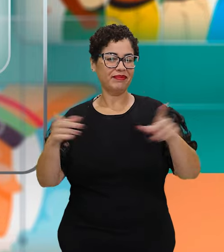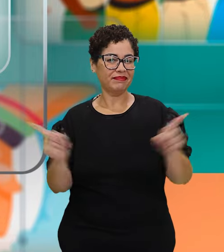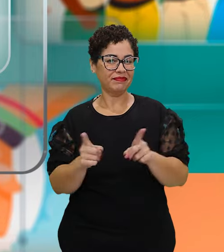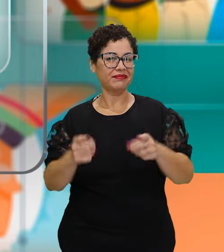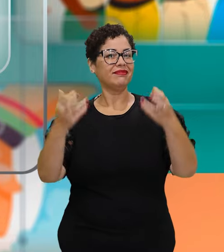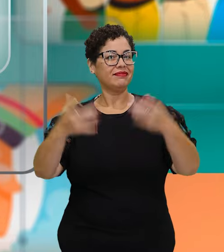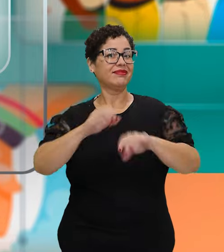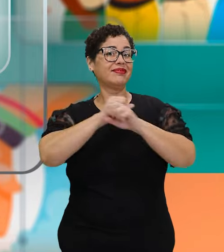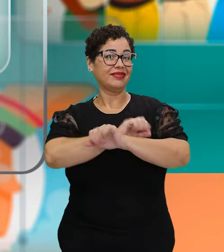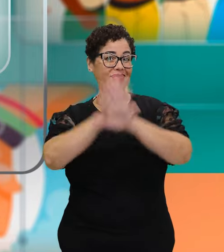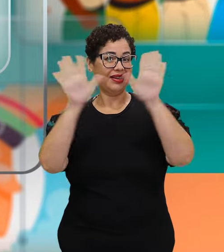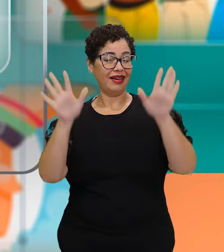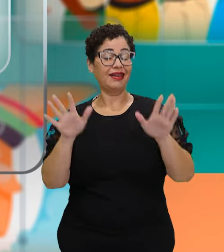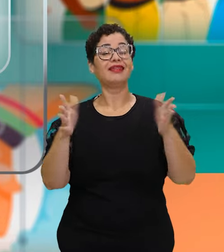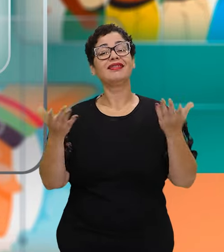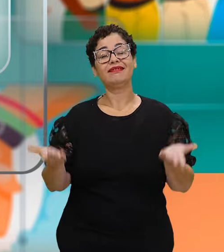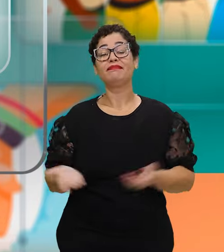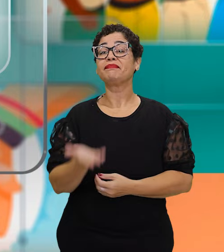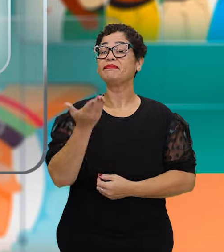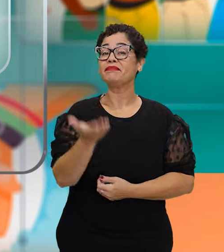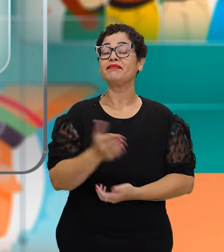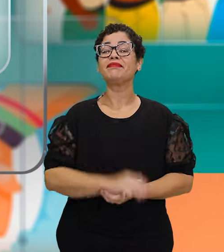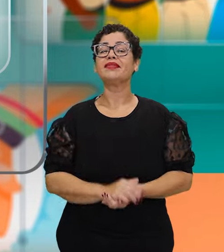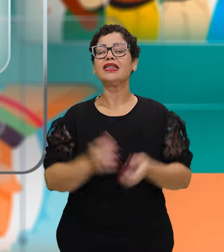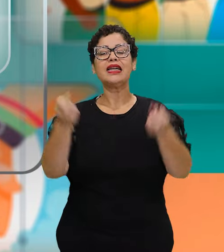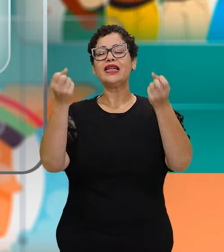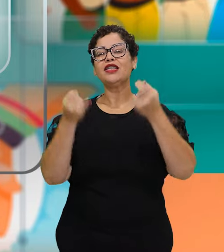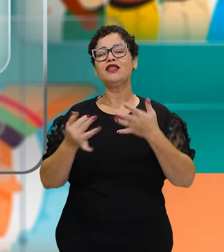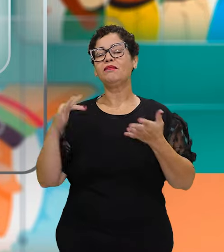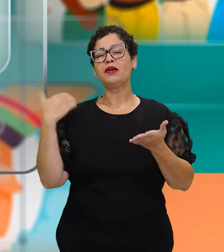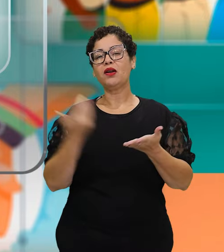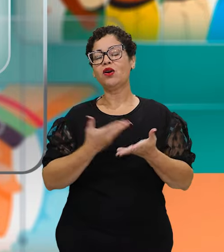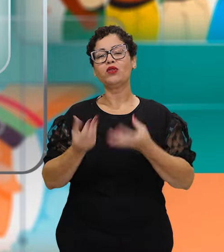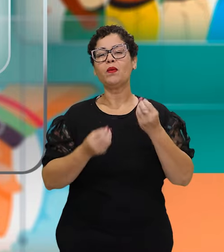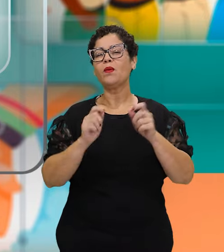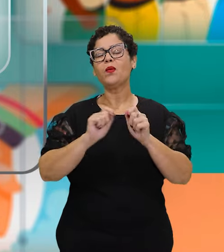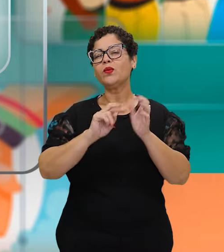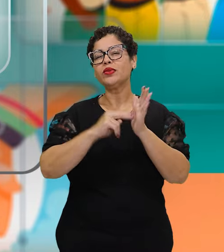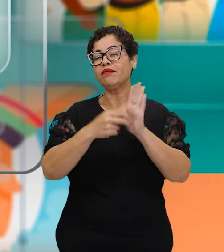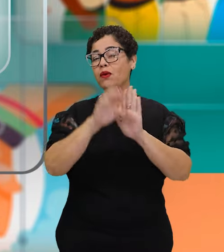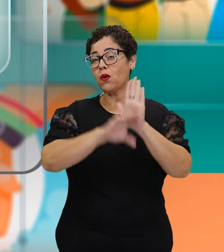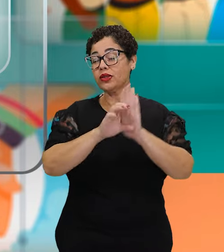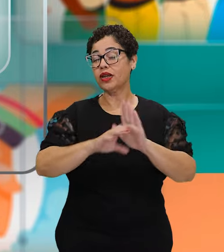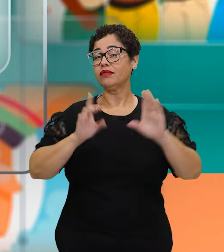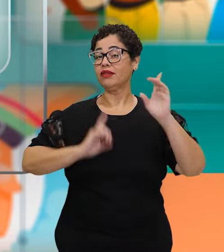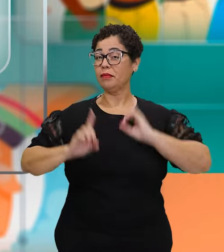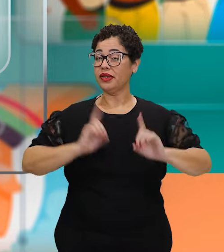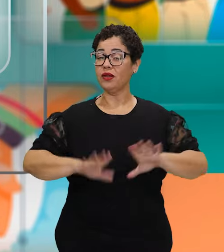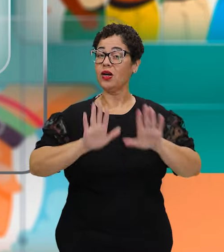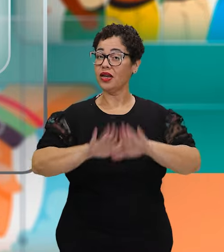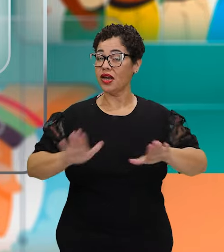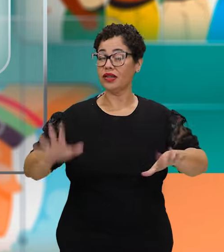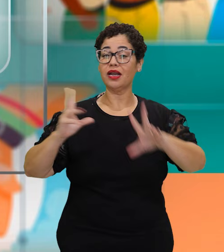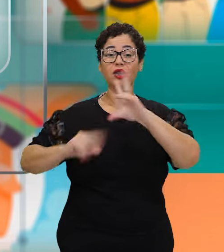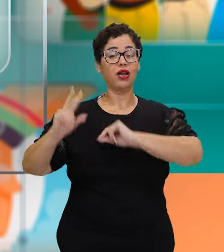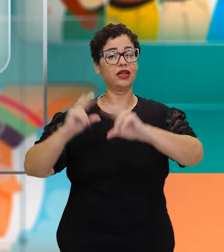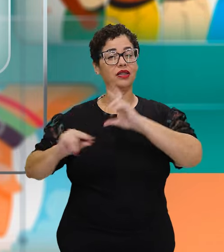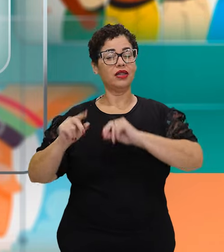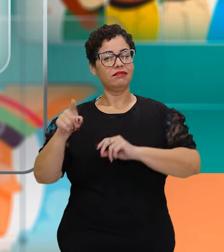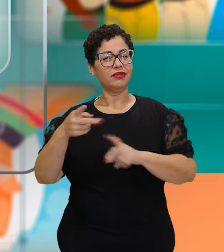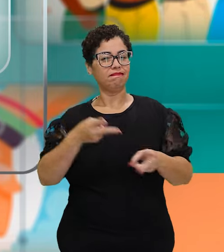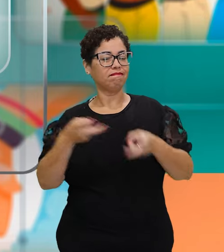breve e esclarecedor. Maria Eduarda, explique para nós o conceito de depressão em crianças e adolescentes